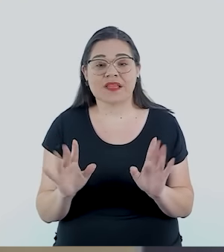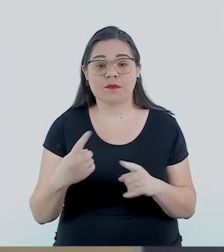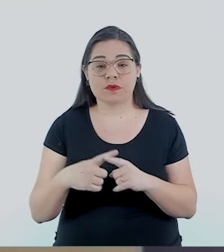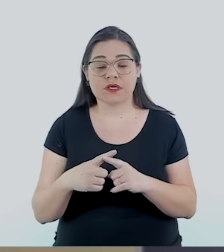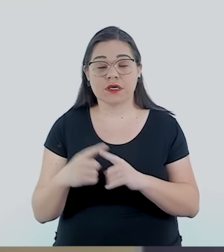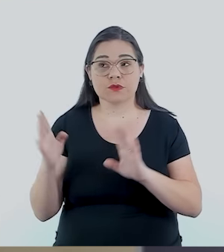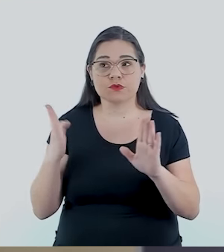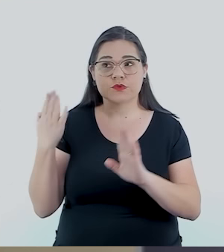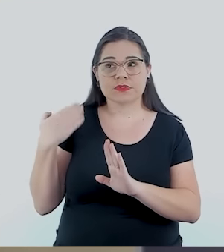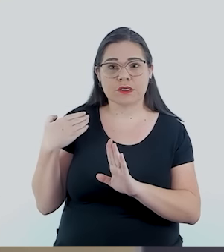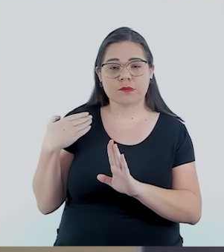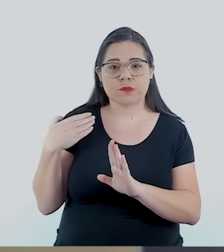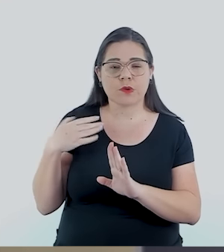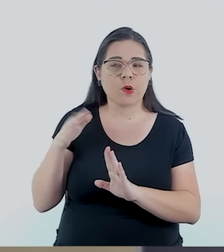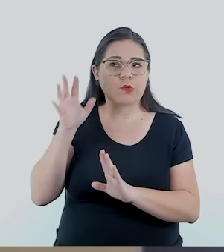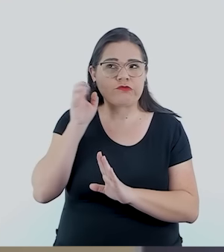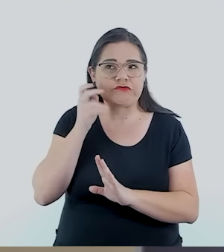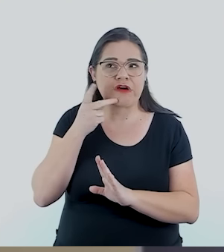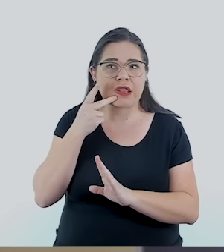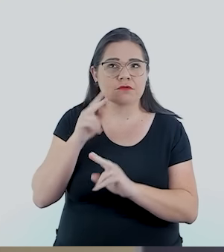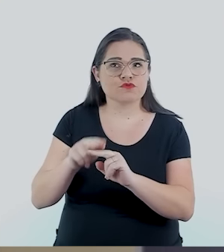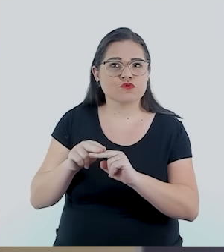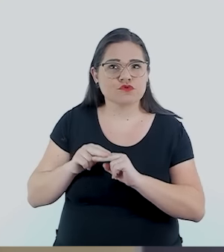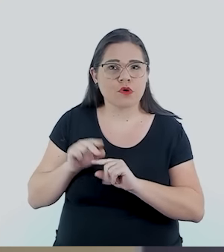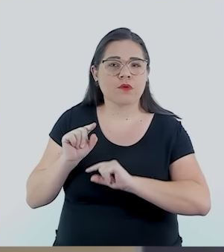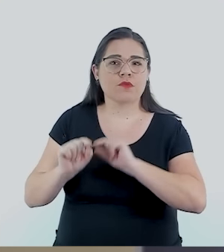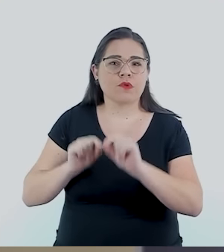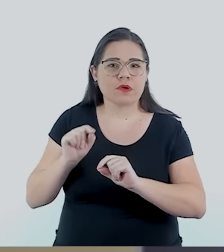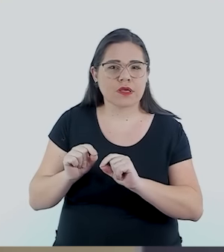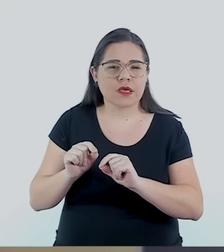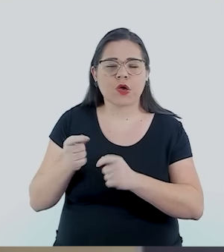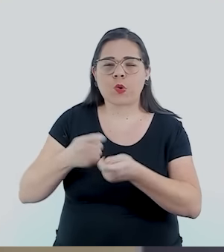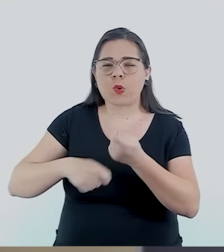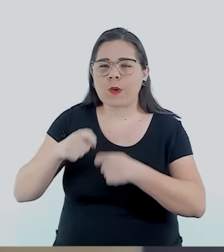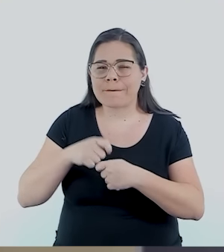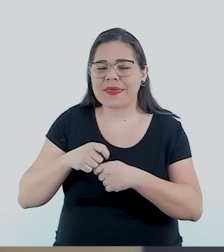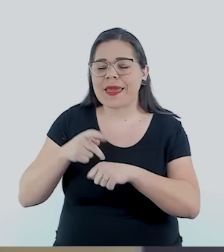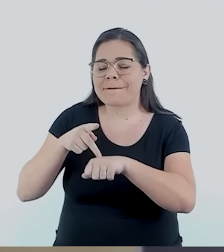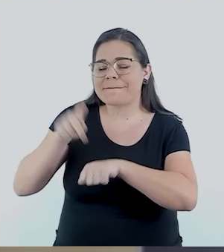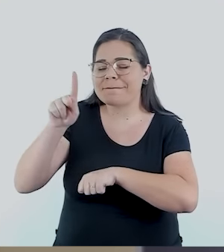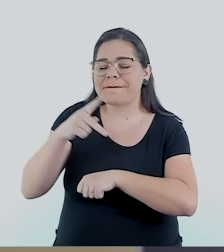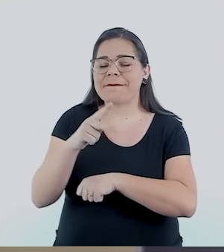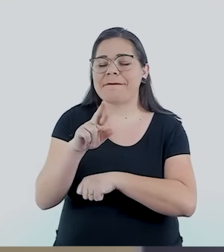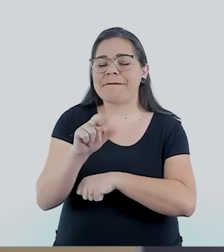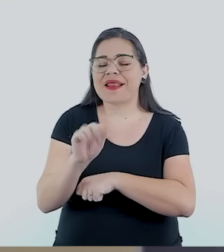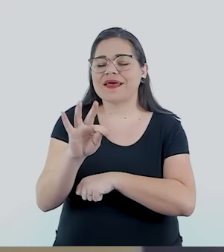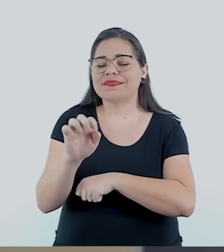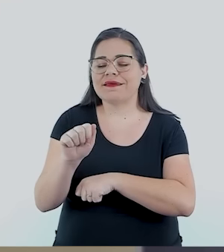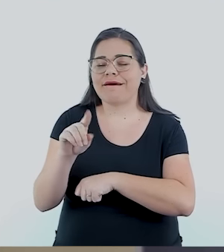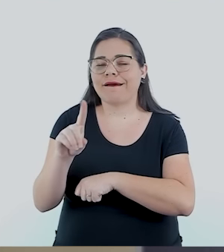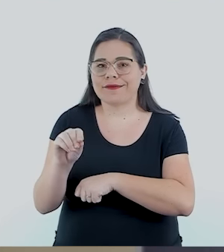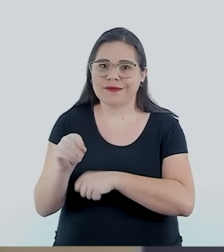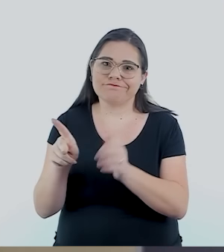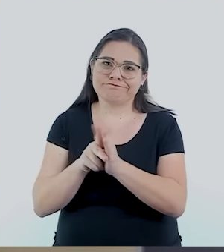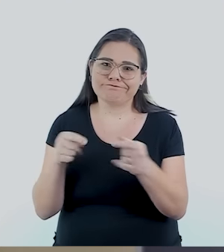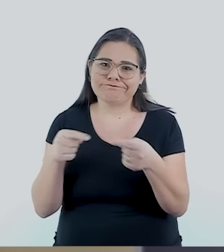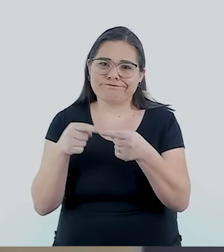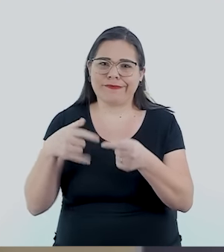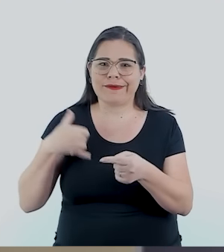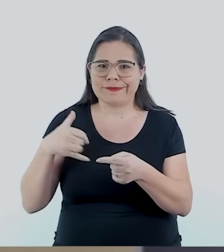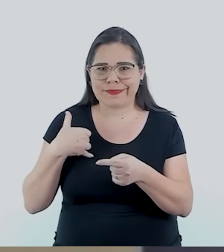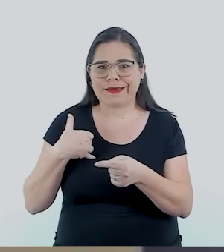escutamos muito falar sobre etarismo economia prateada ageless uma série de temas que remetem